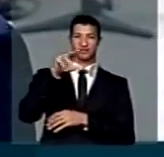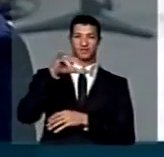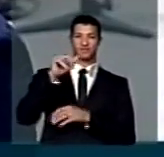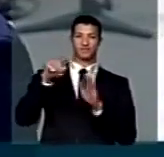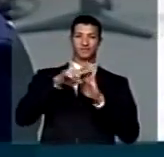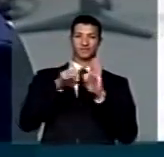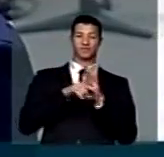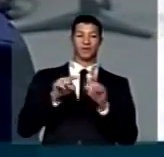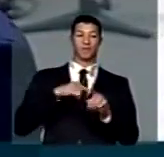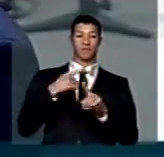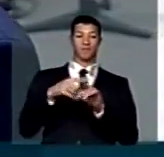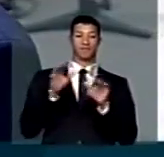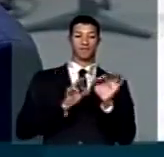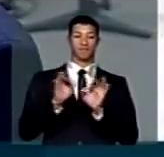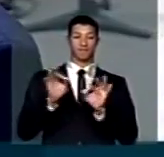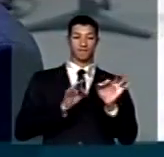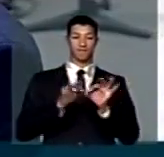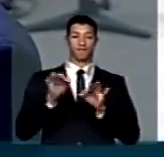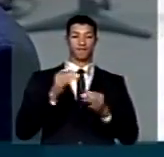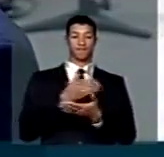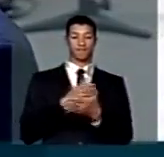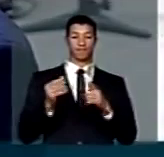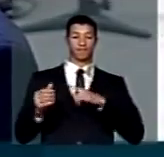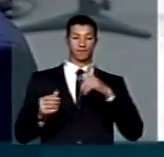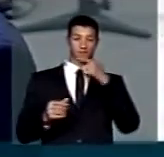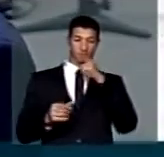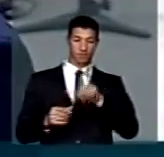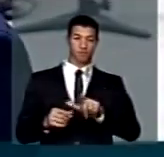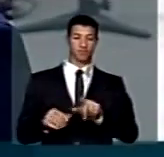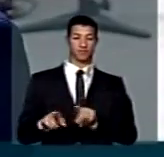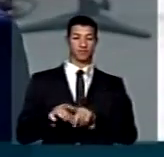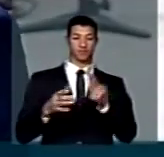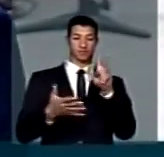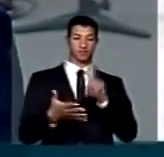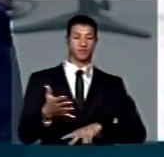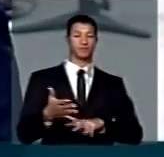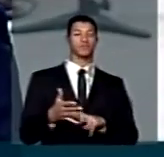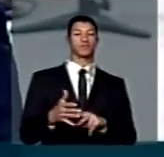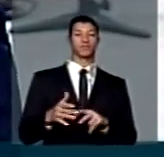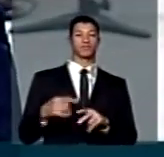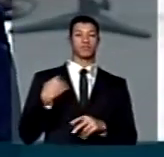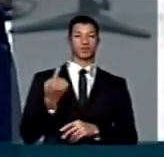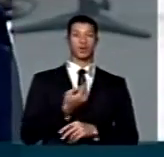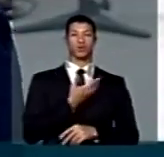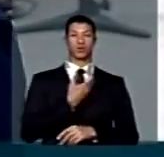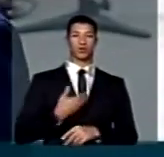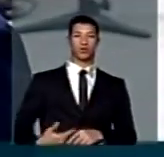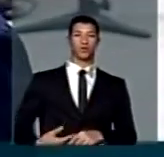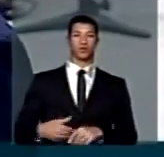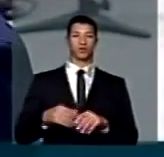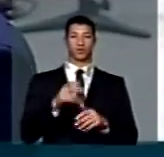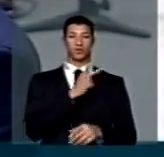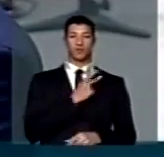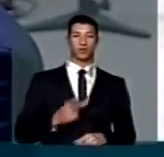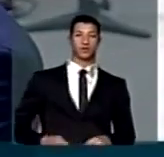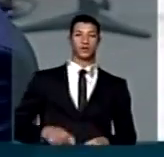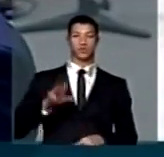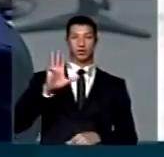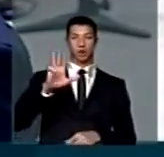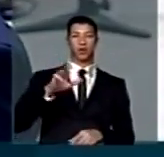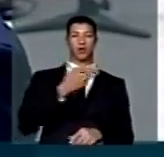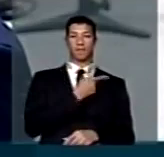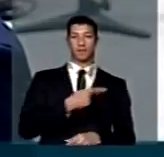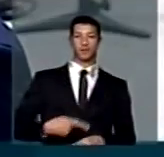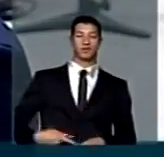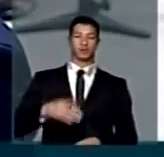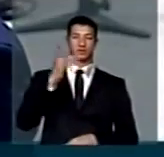mais organizados e que têm um alcance social extraordinário do governo do presidente Lula, da presidente Dilma, é a ampliação